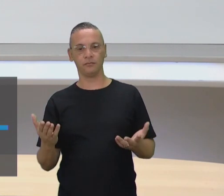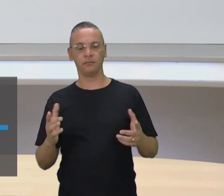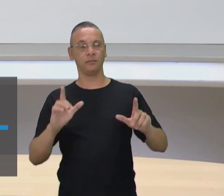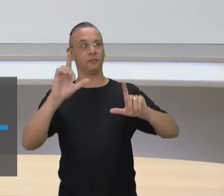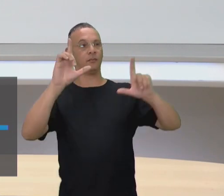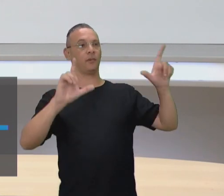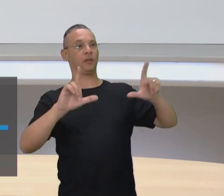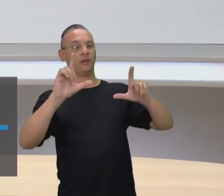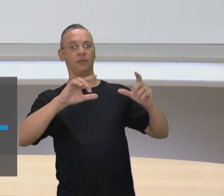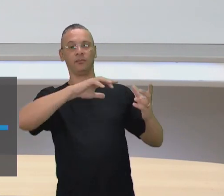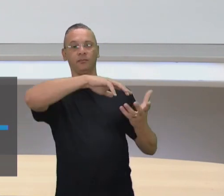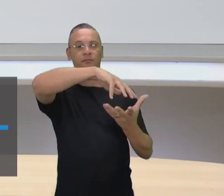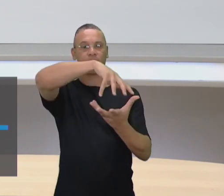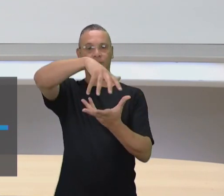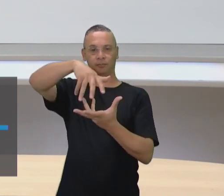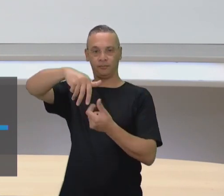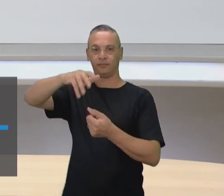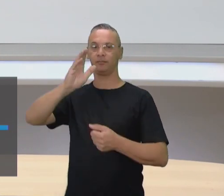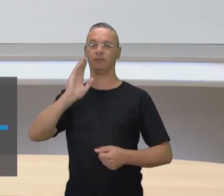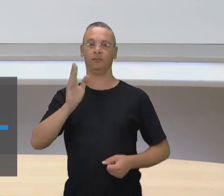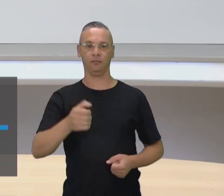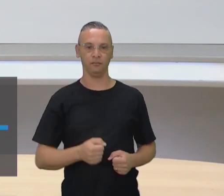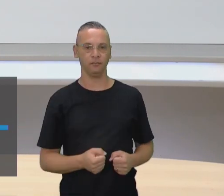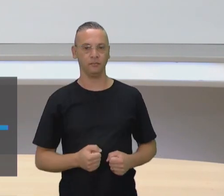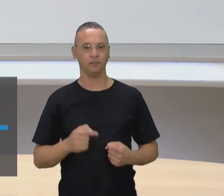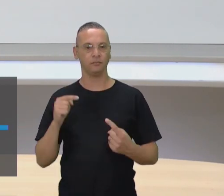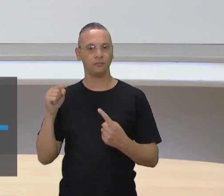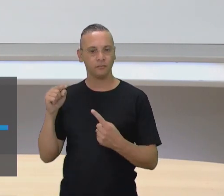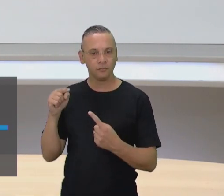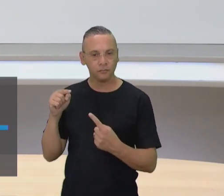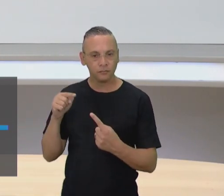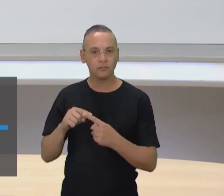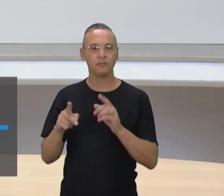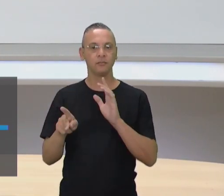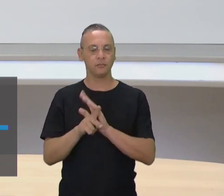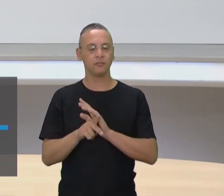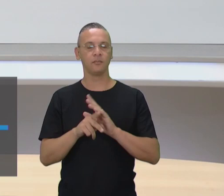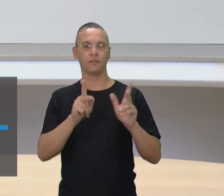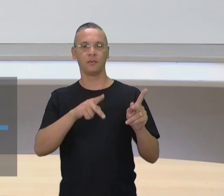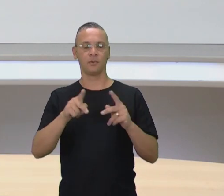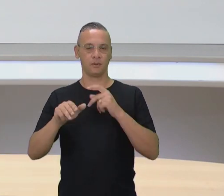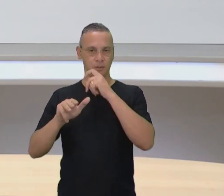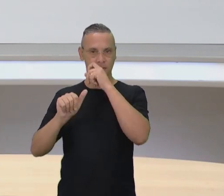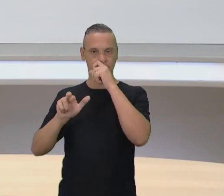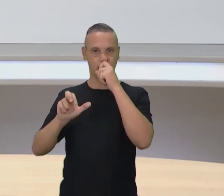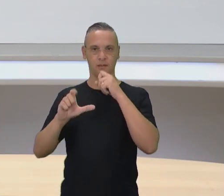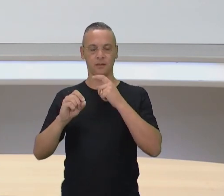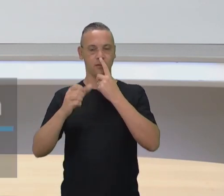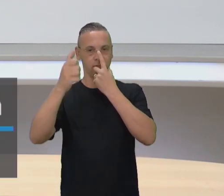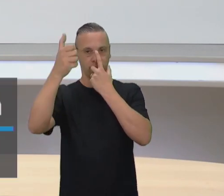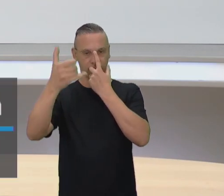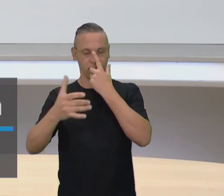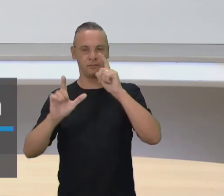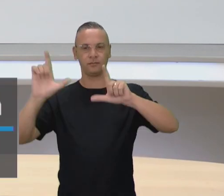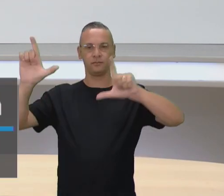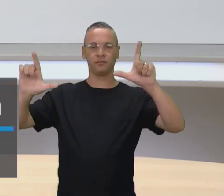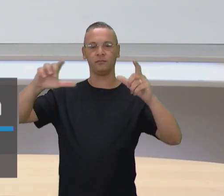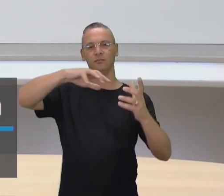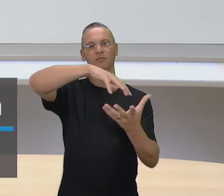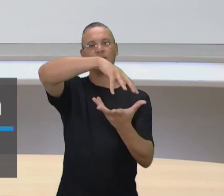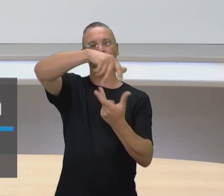Imprensa Internacional, Então, é o componente do professor Mauro Marcel, ele está falando dos observatórios de imprensa no